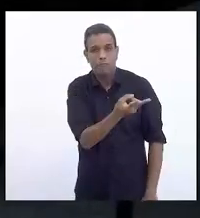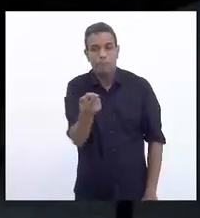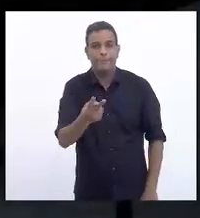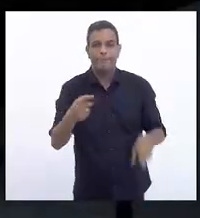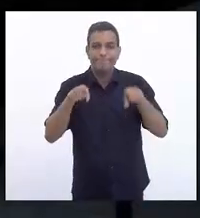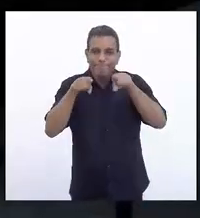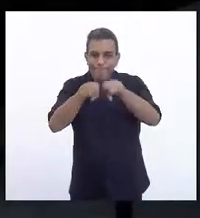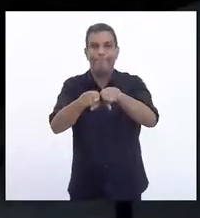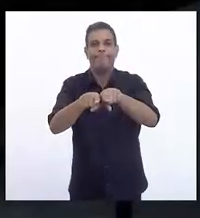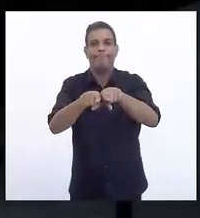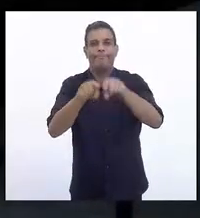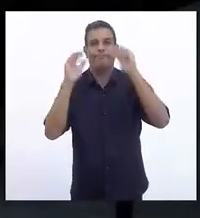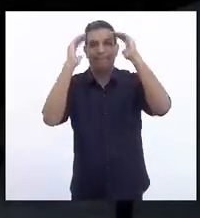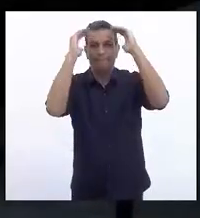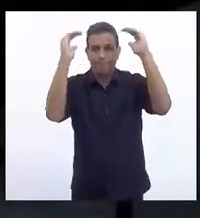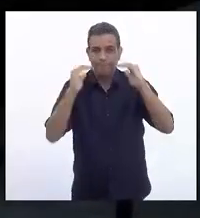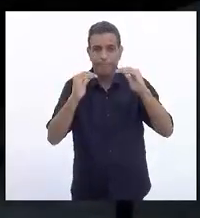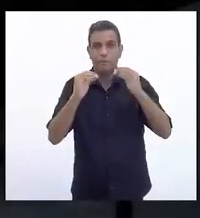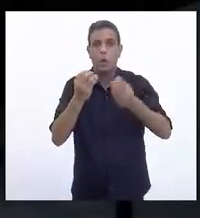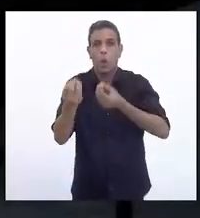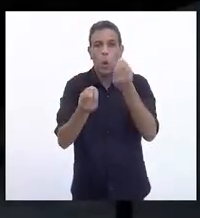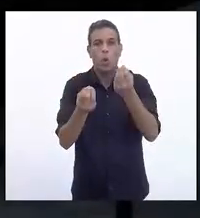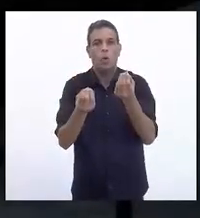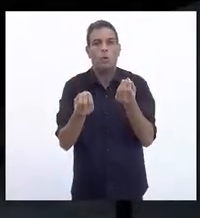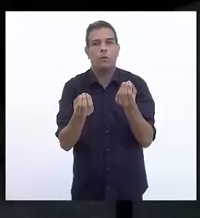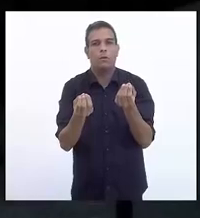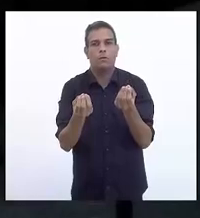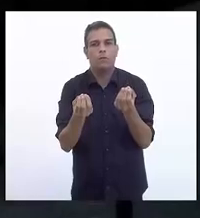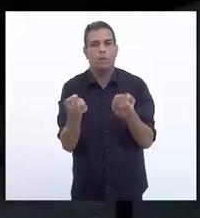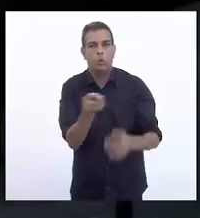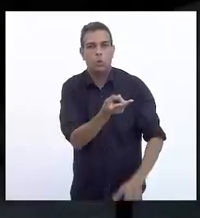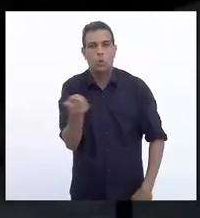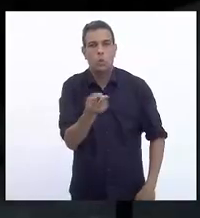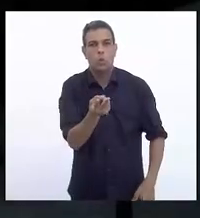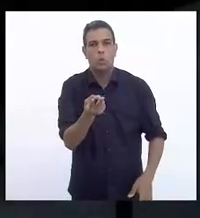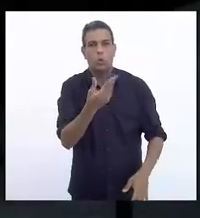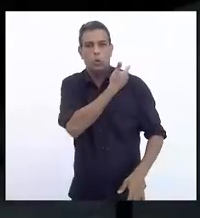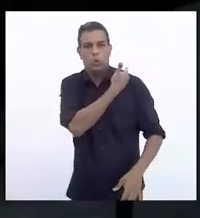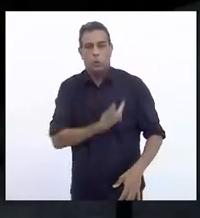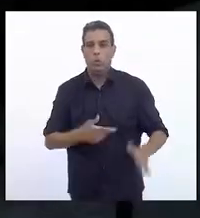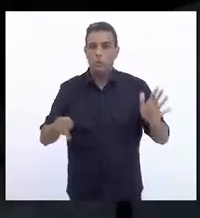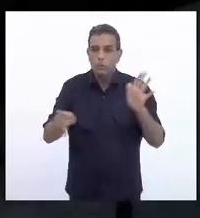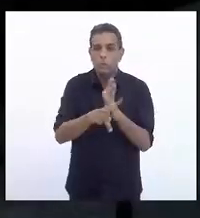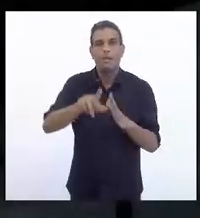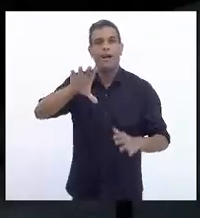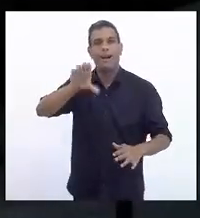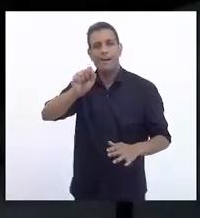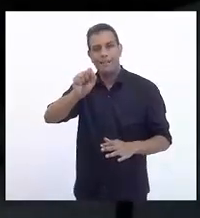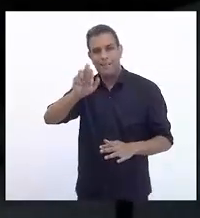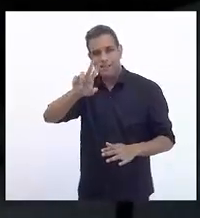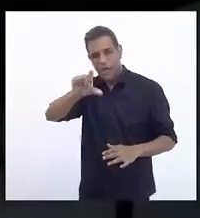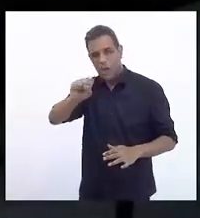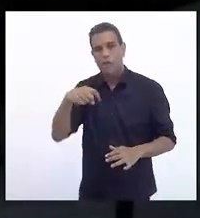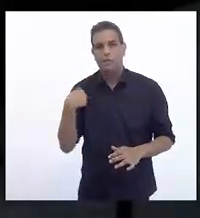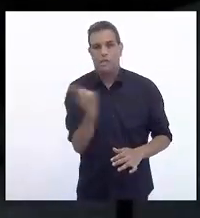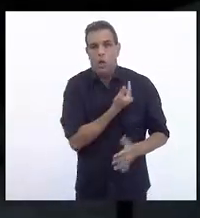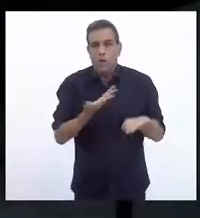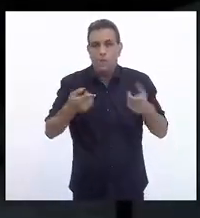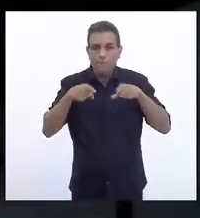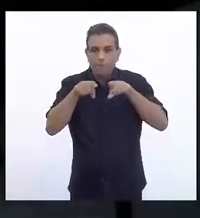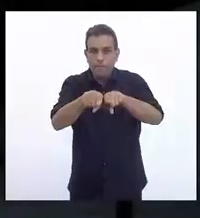Cláudio Castro, respeitou essas duas entidades como o governador Cláudio Castro está fazendo em seu